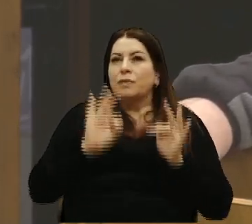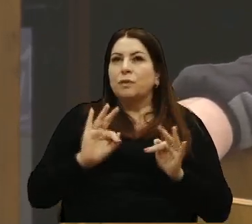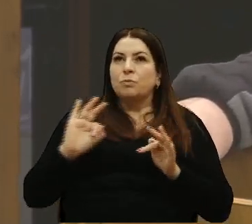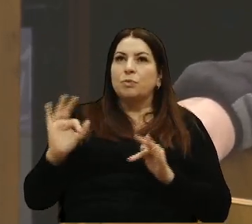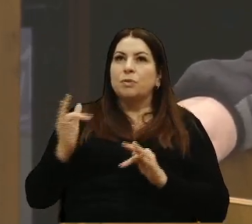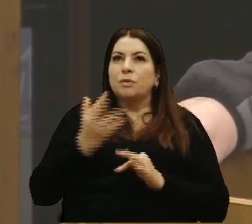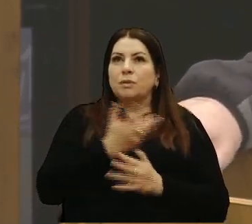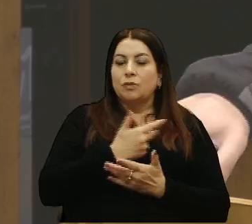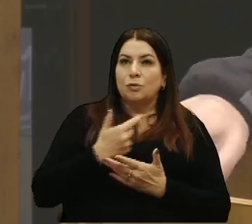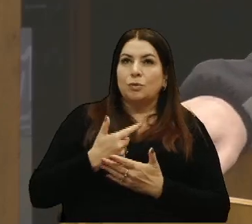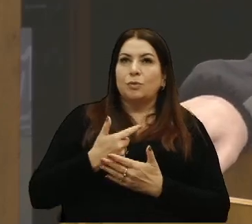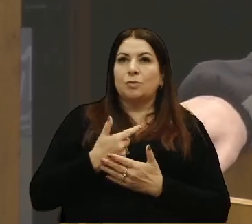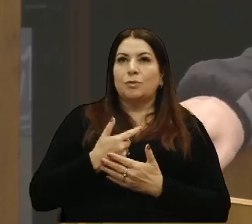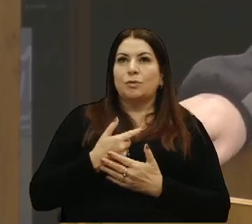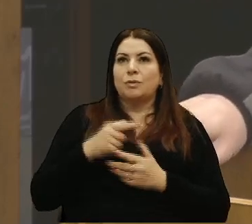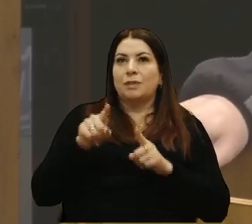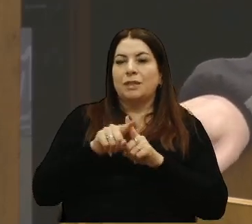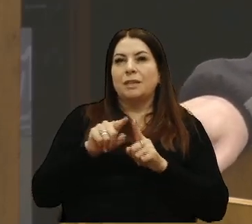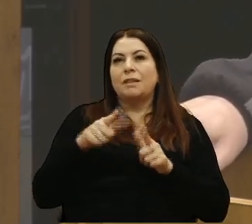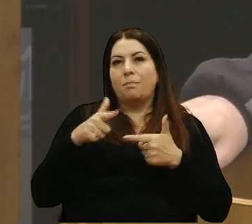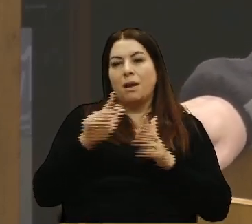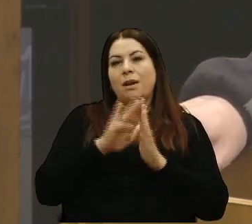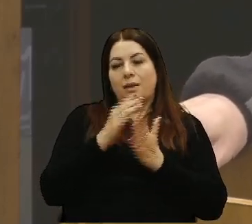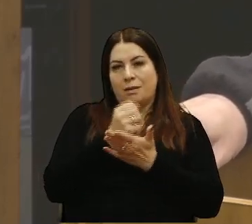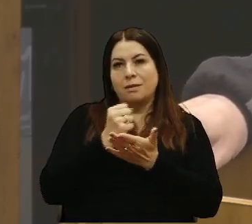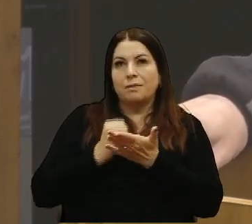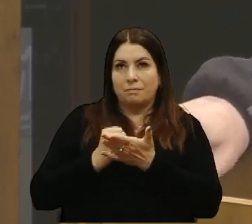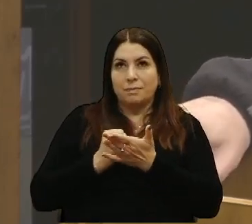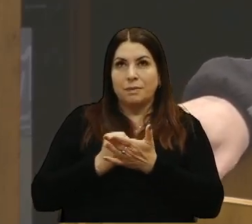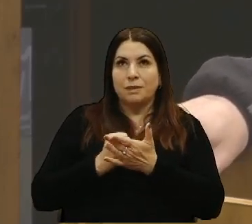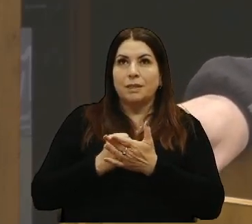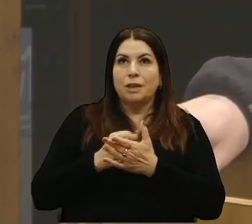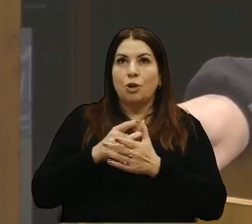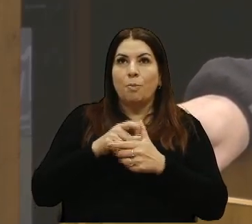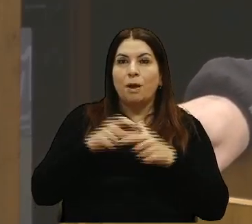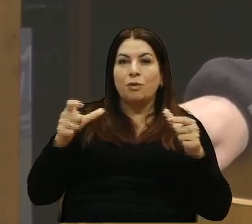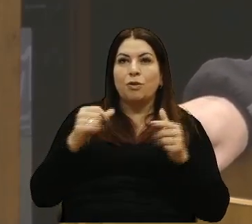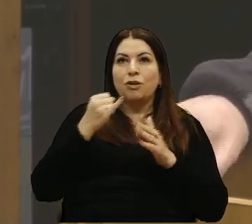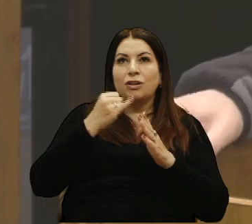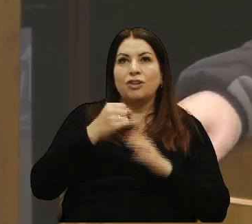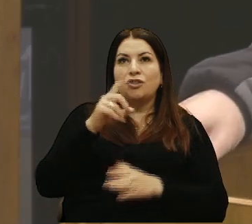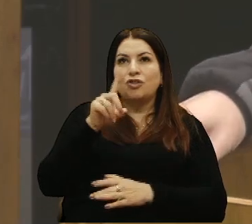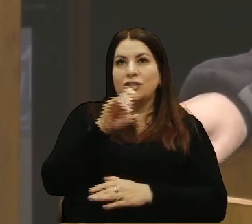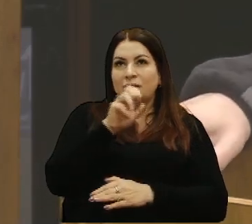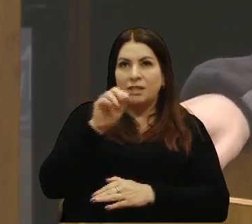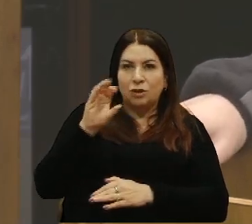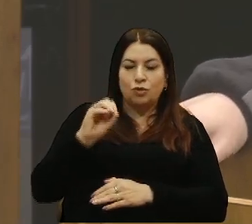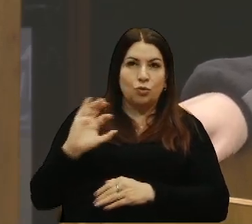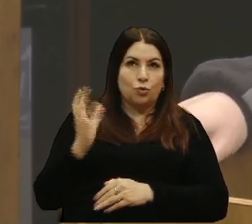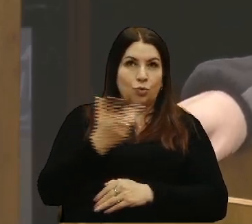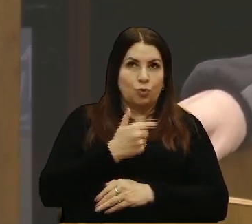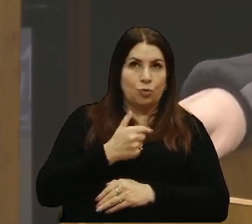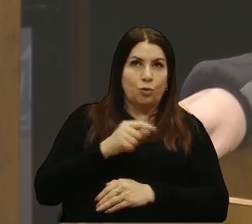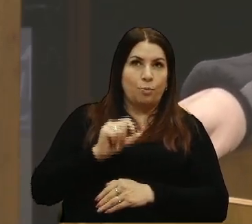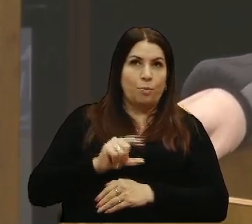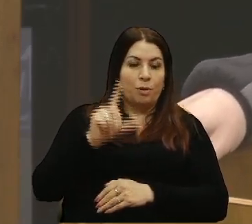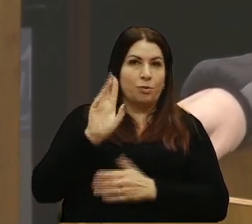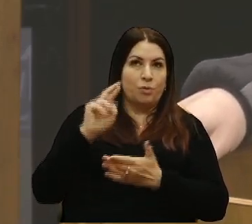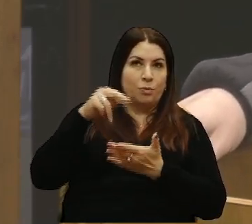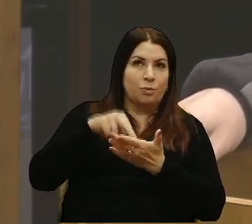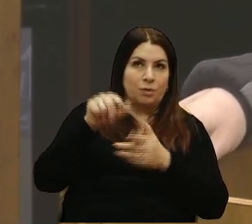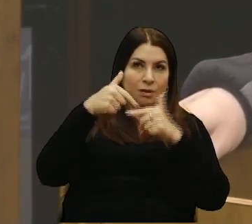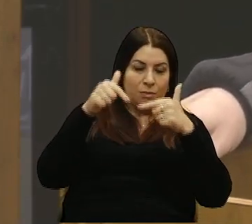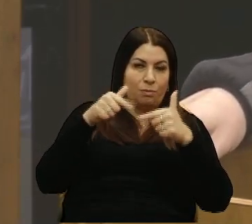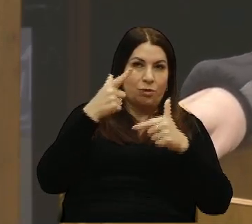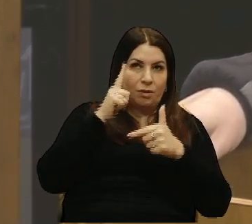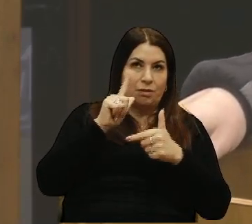todo mundo que é seletista nesse Brasil. É o maior dissídio da história de todas as categorias. É o maior aumento real que um trabalhador